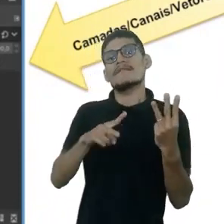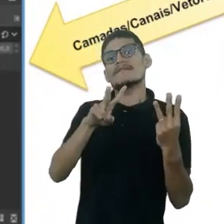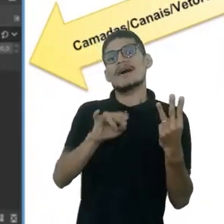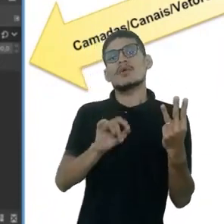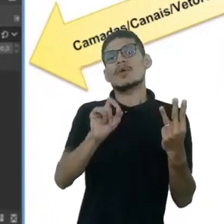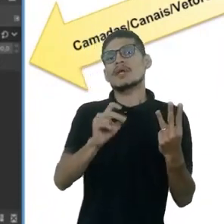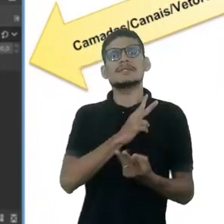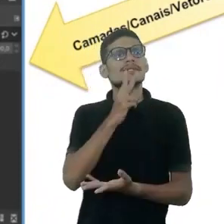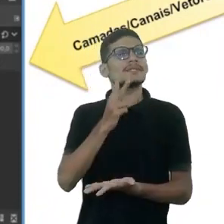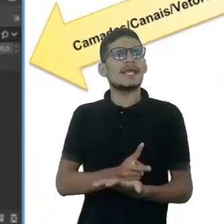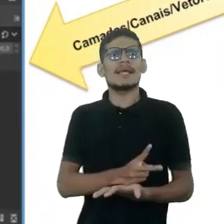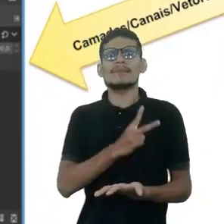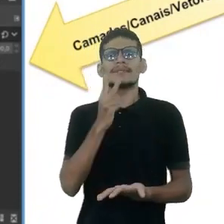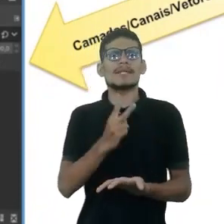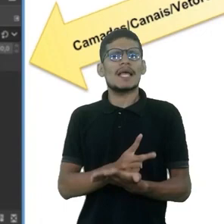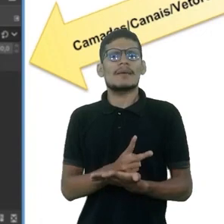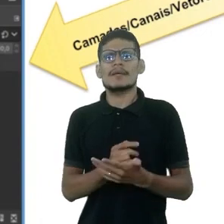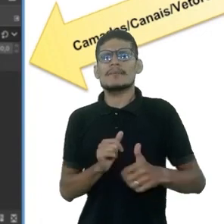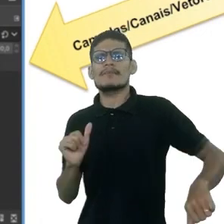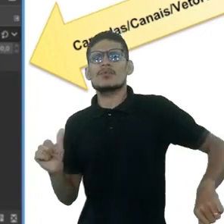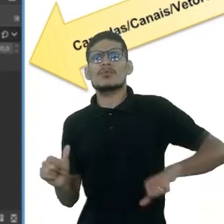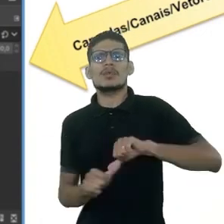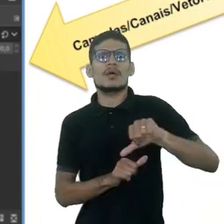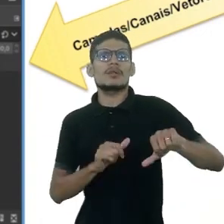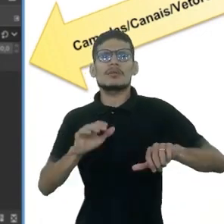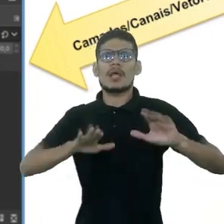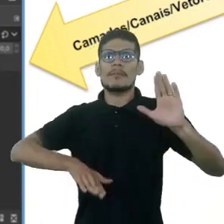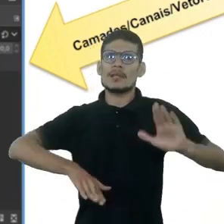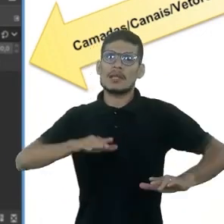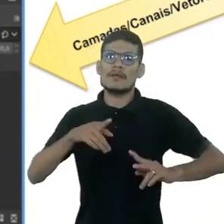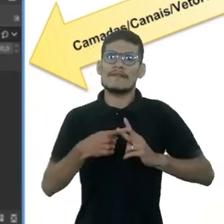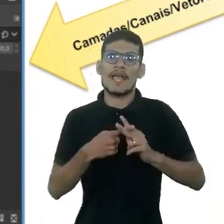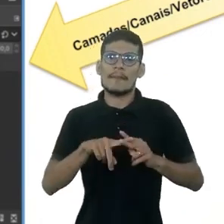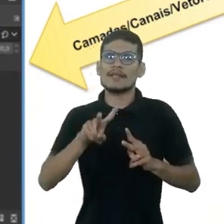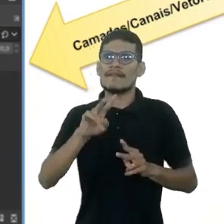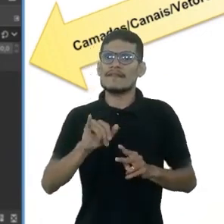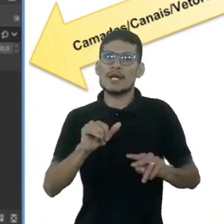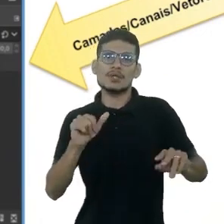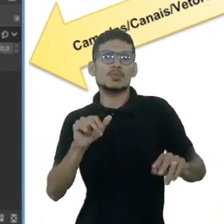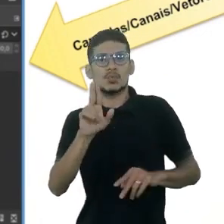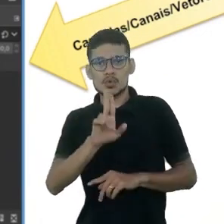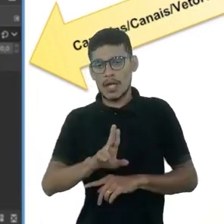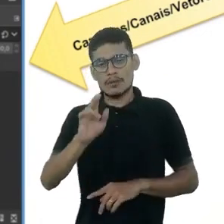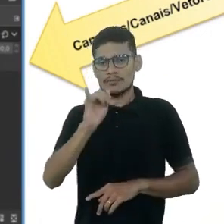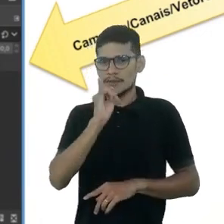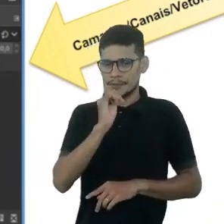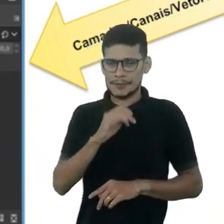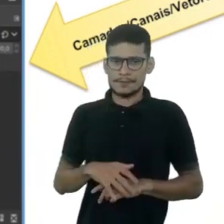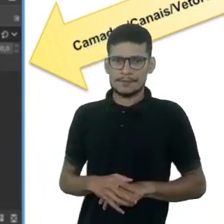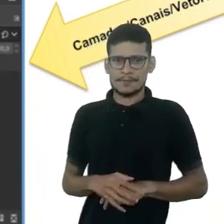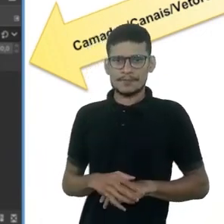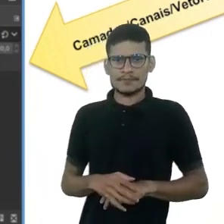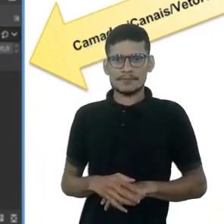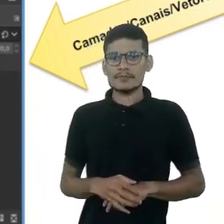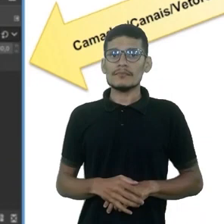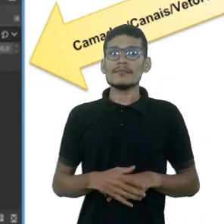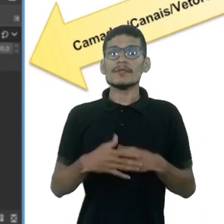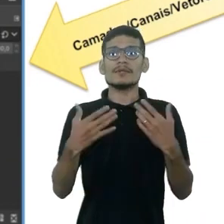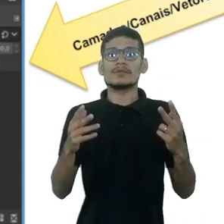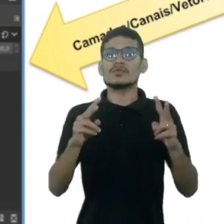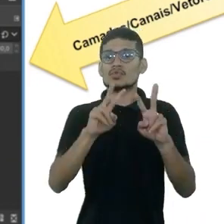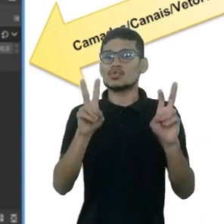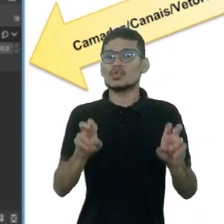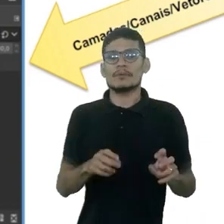sempre estar mudando de acordo com a ferramenta que está selecionada. Por exemplo, a ferramenta na barra